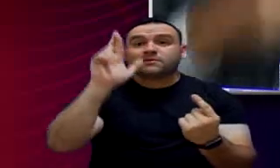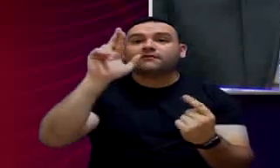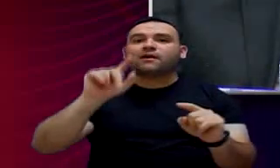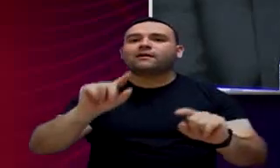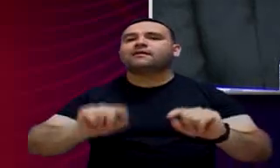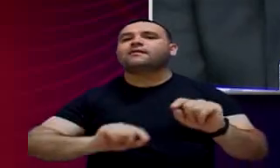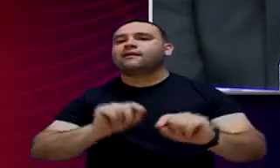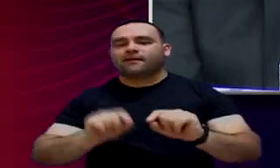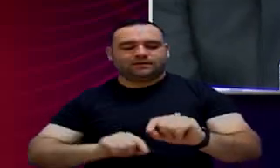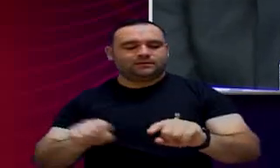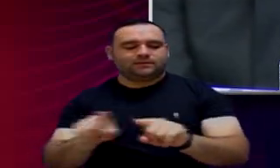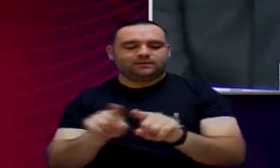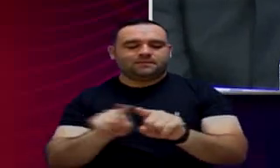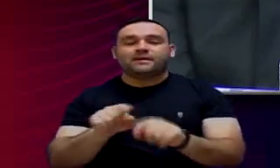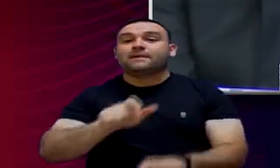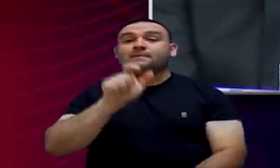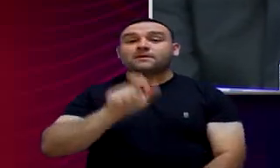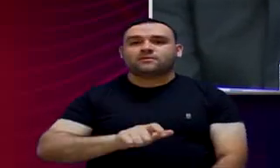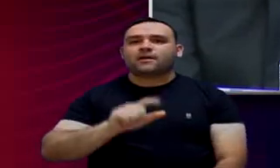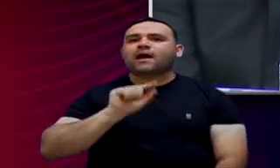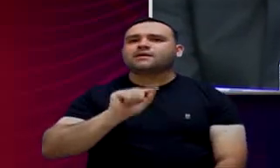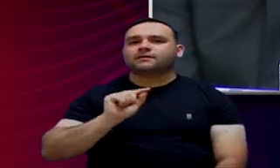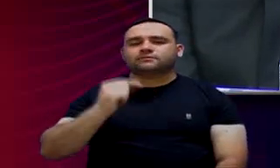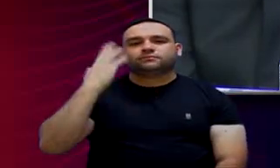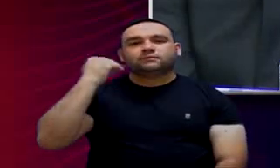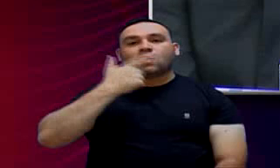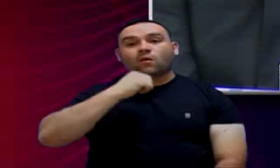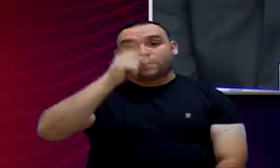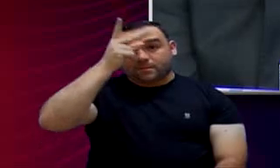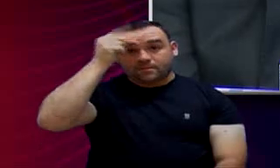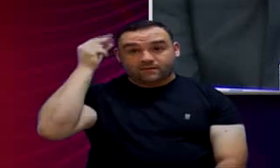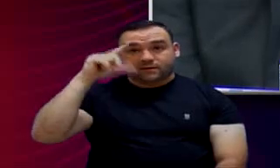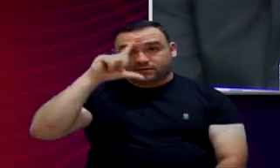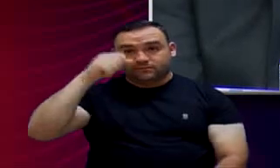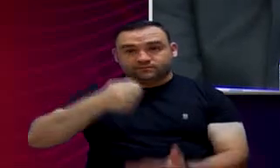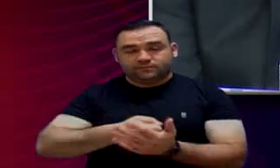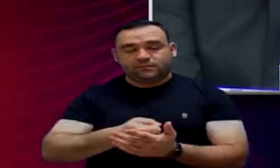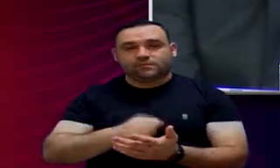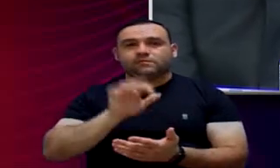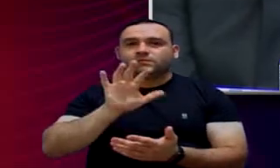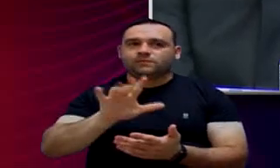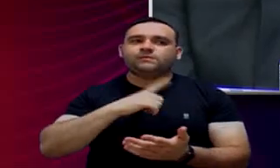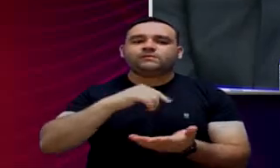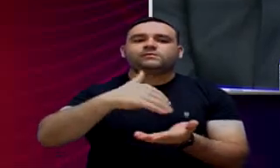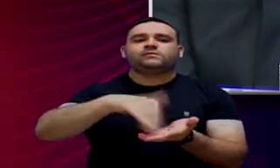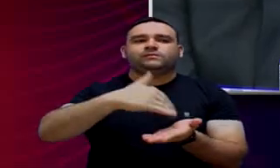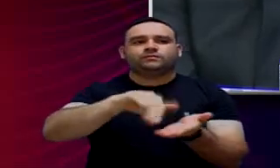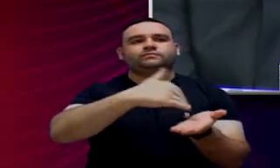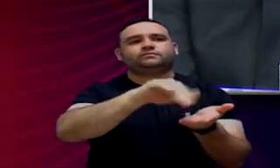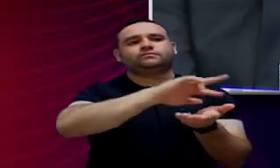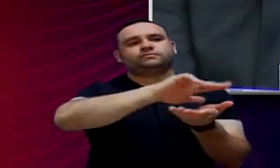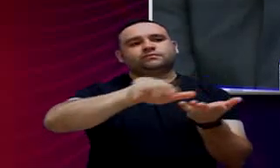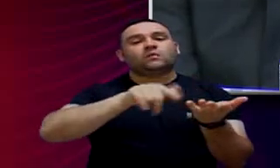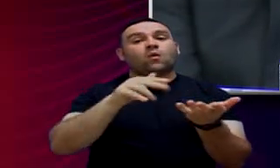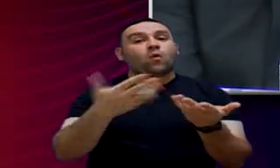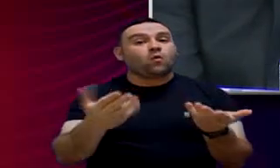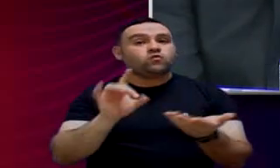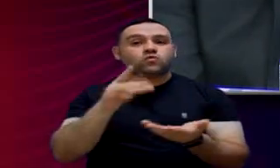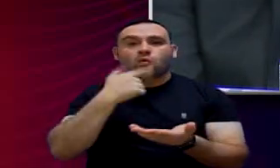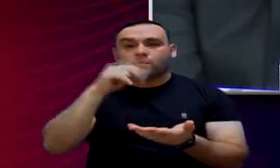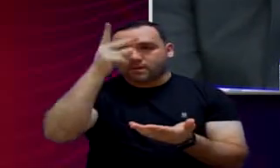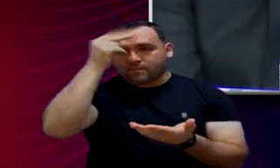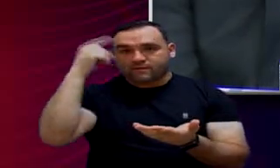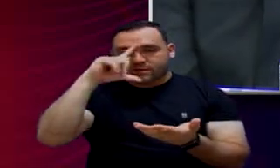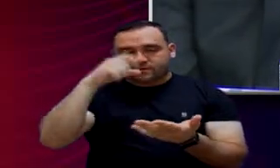quem que seria a pessoa responsável sei que o prefeito determina né mas tem a secretarias ou é só o prefeito